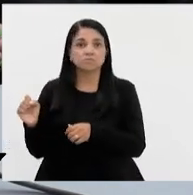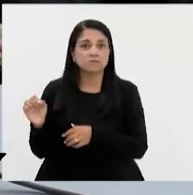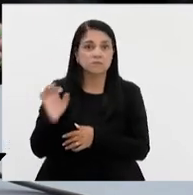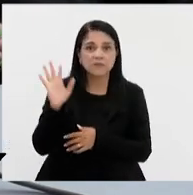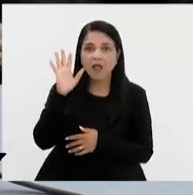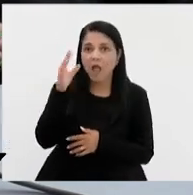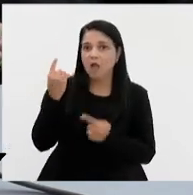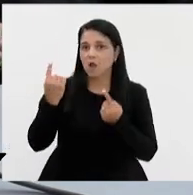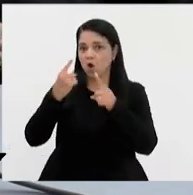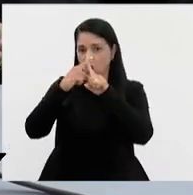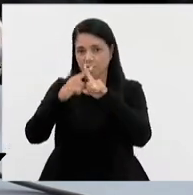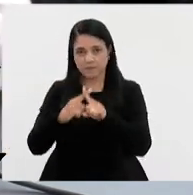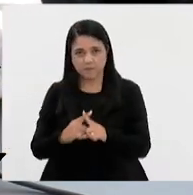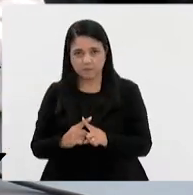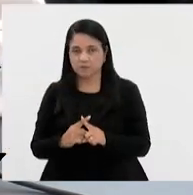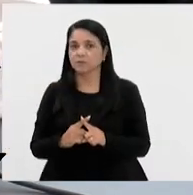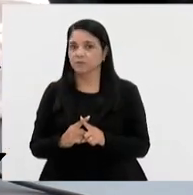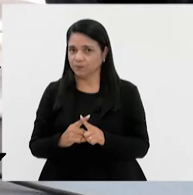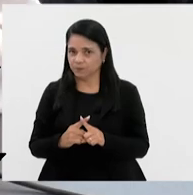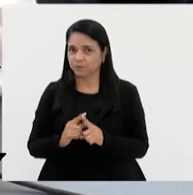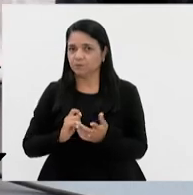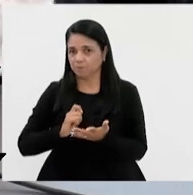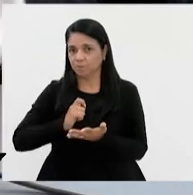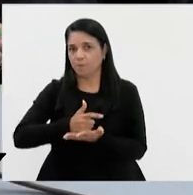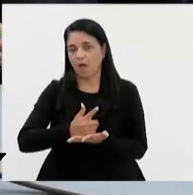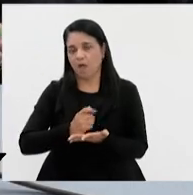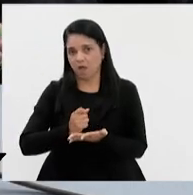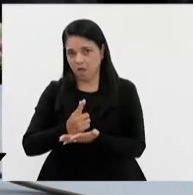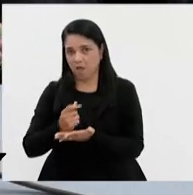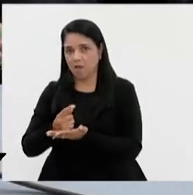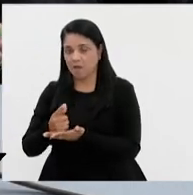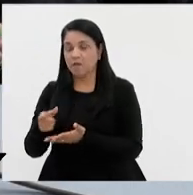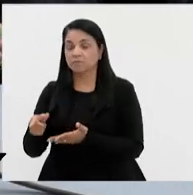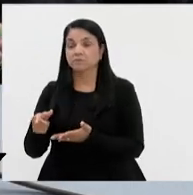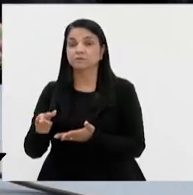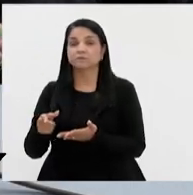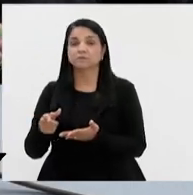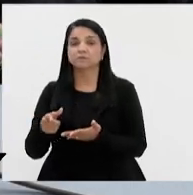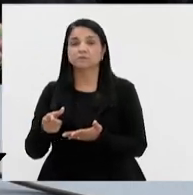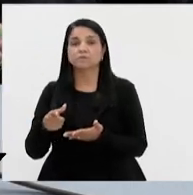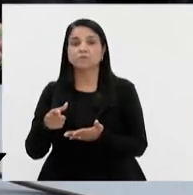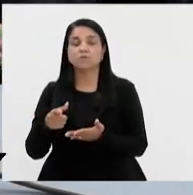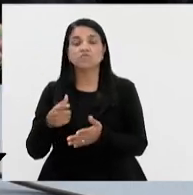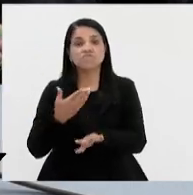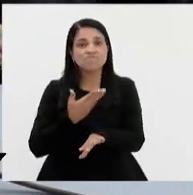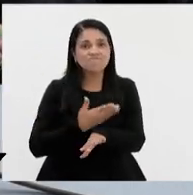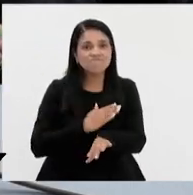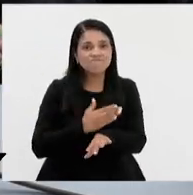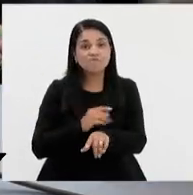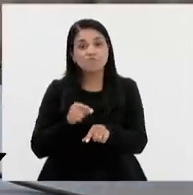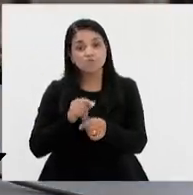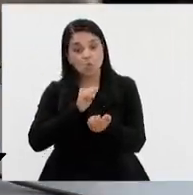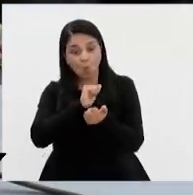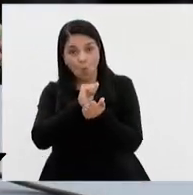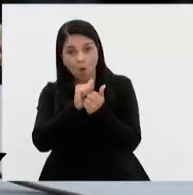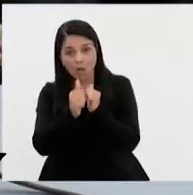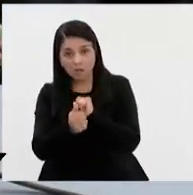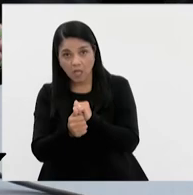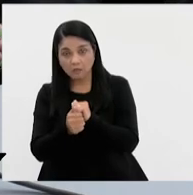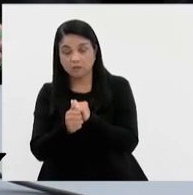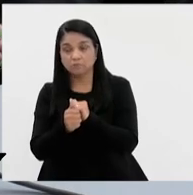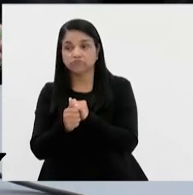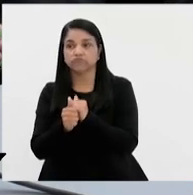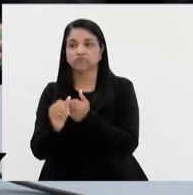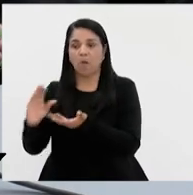ela é caríssima. Raramente vai ser praticada, a não ser que seja um atleta